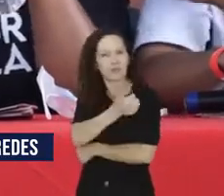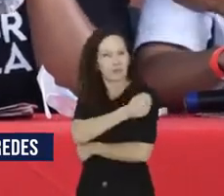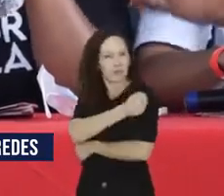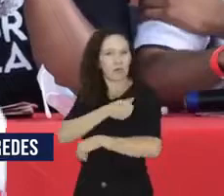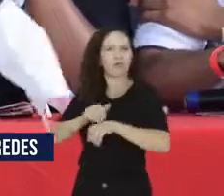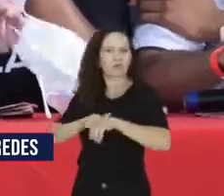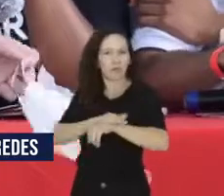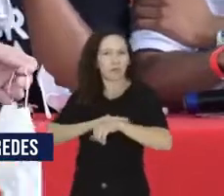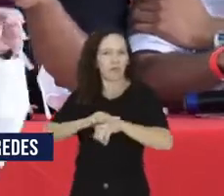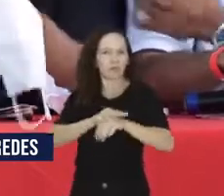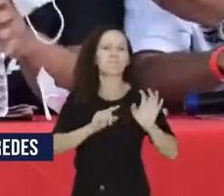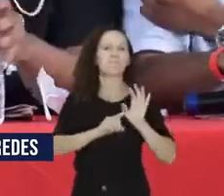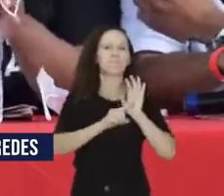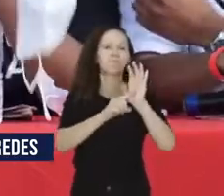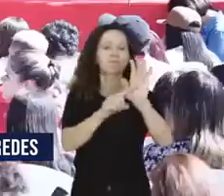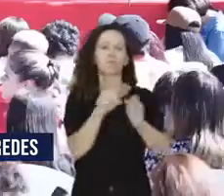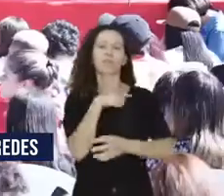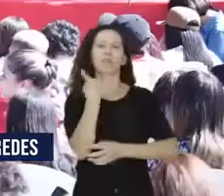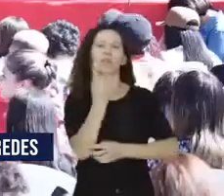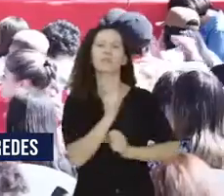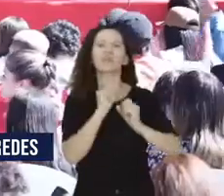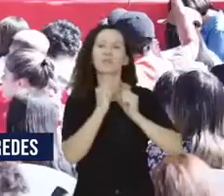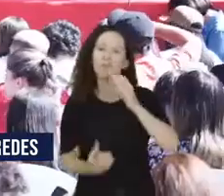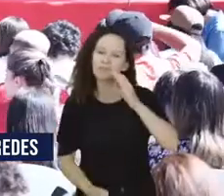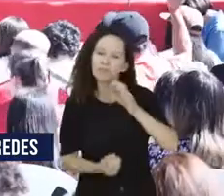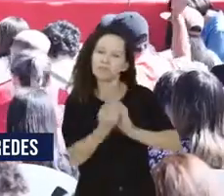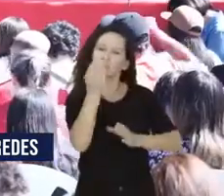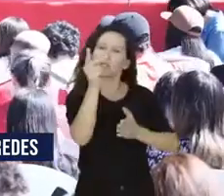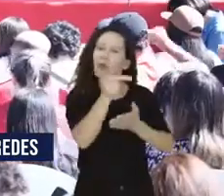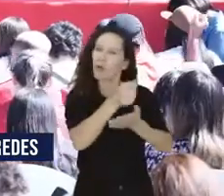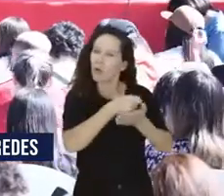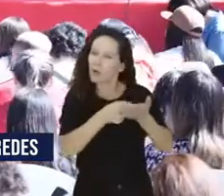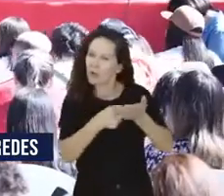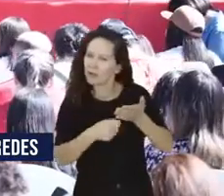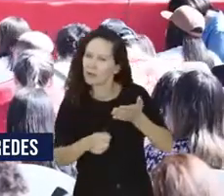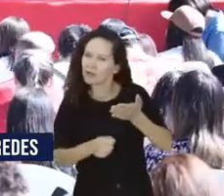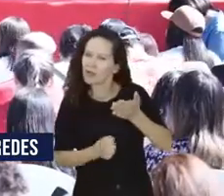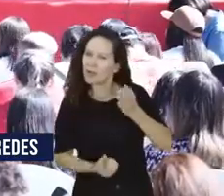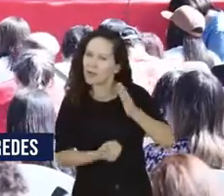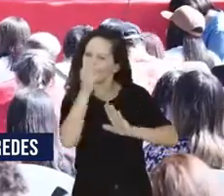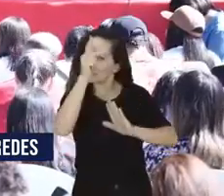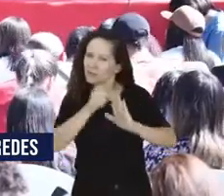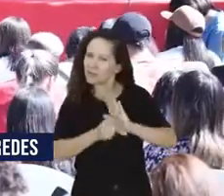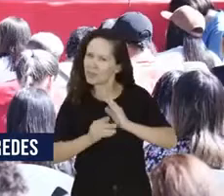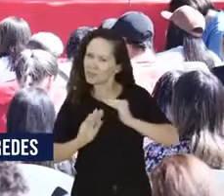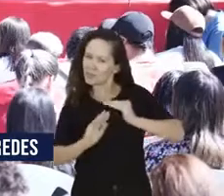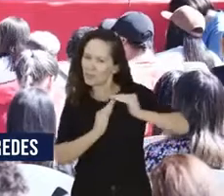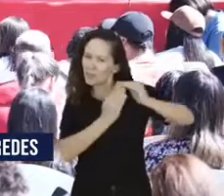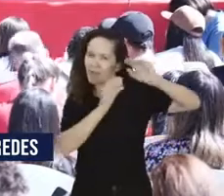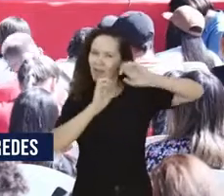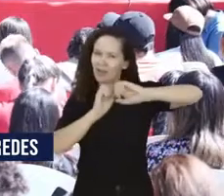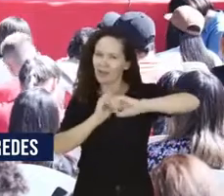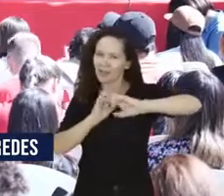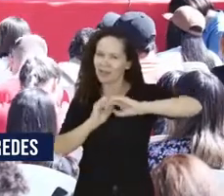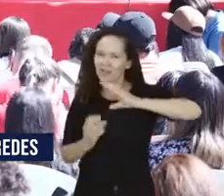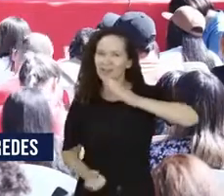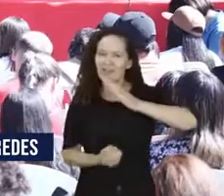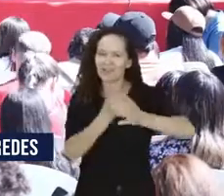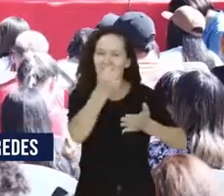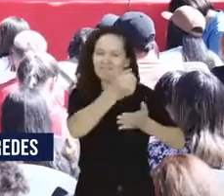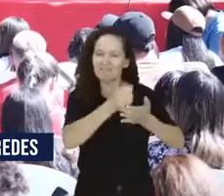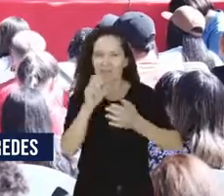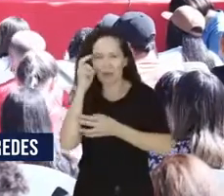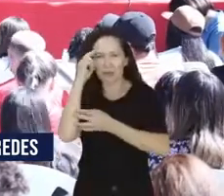gente nessa construção do bairro educador e construir a cultura da paz em